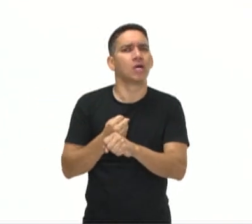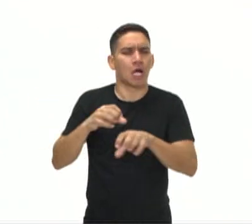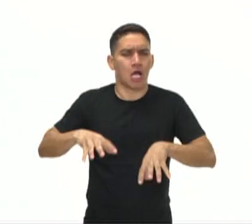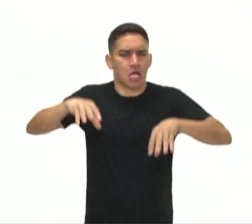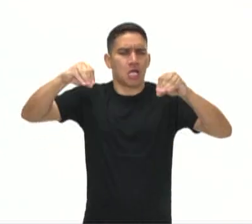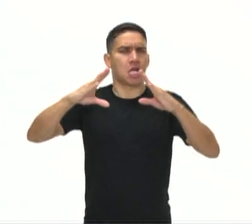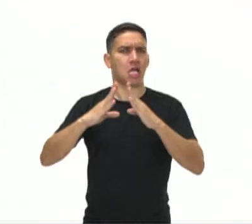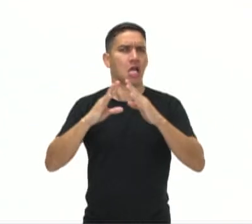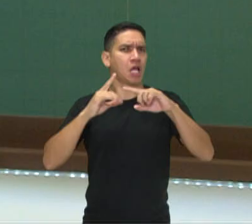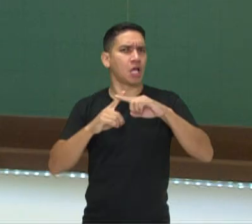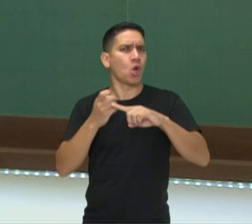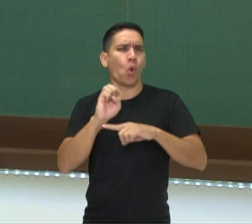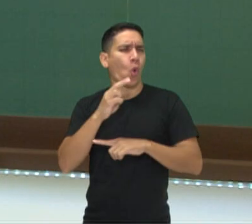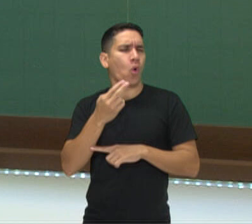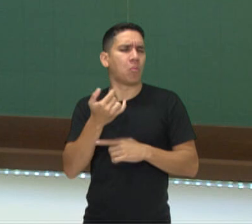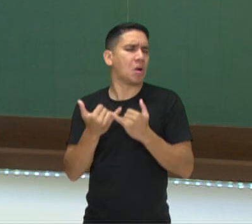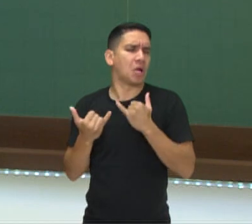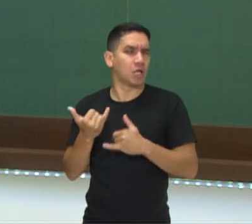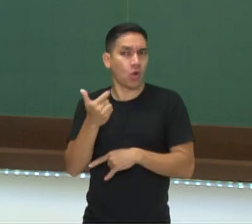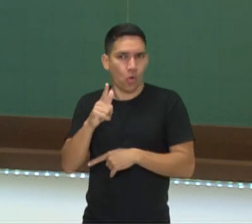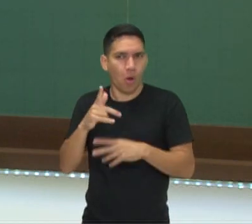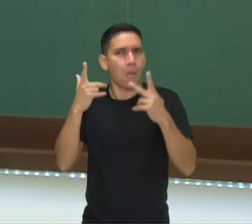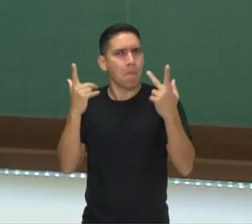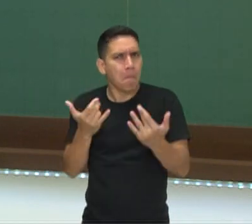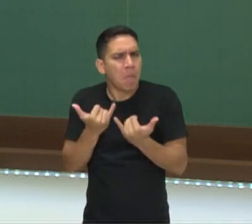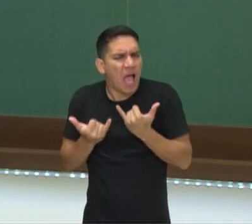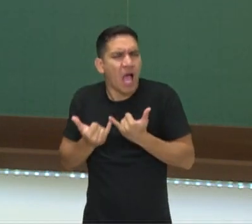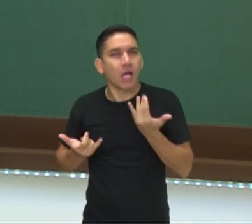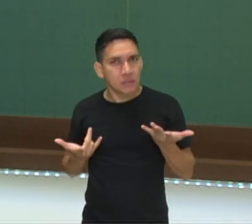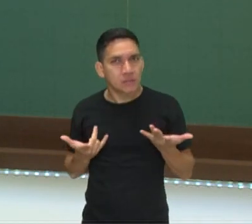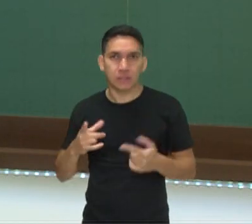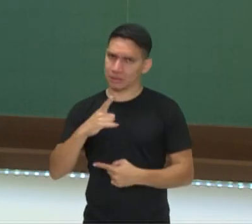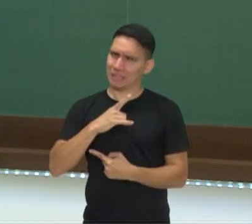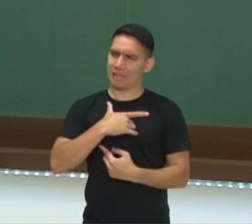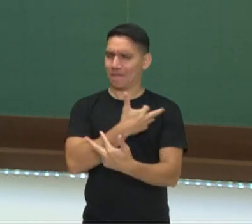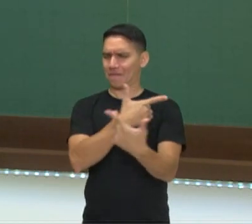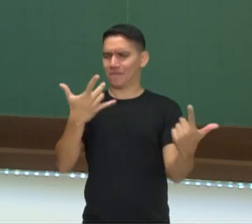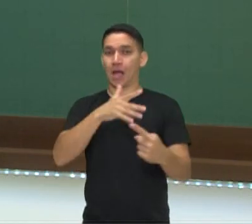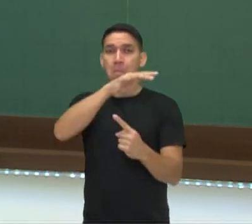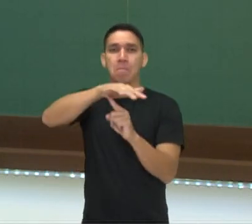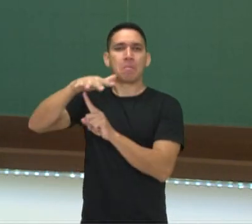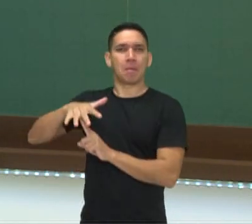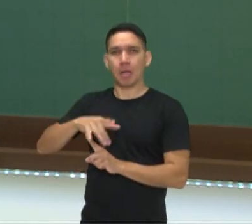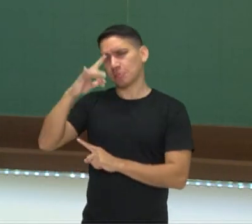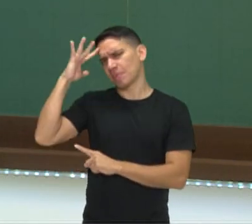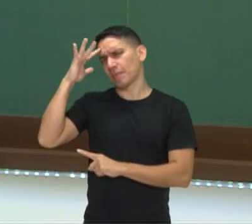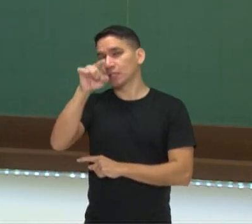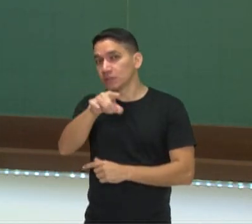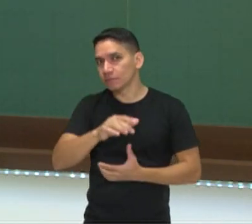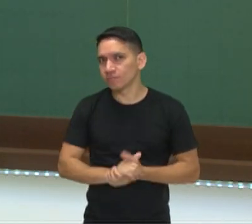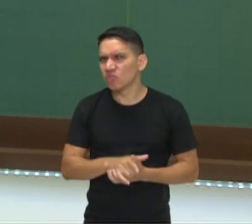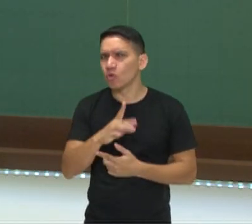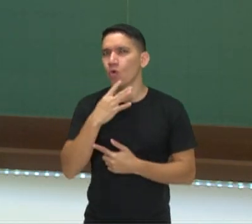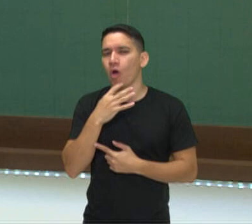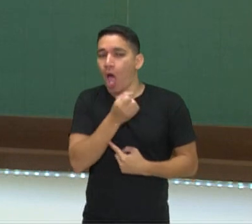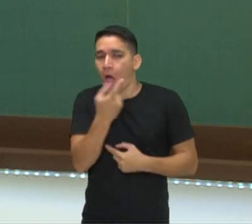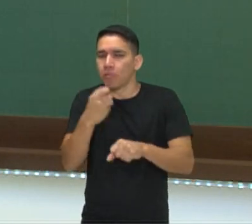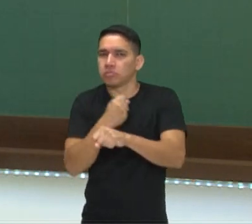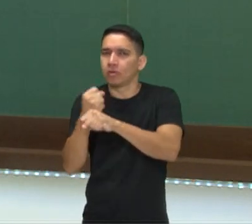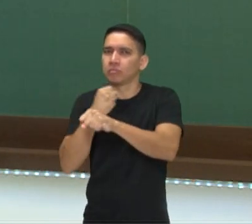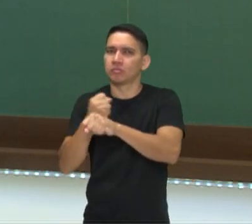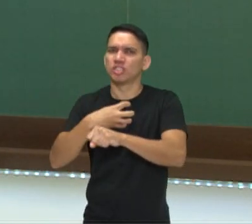igreja ou não, no estilo barroco? Tem muitas no Paraná. Pensa aí, você conhece alguma construção no